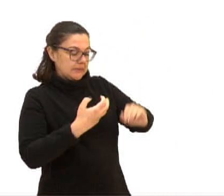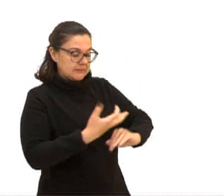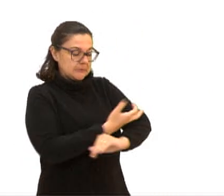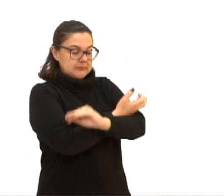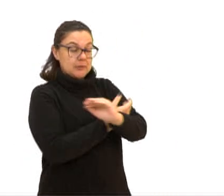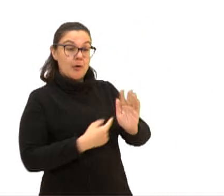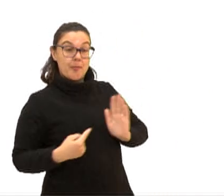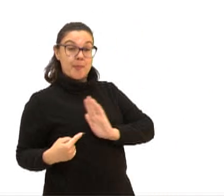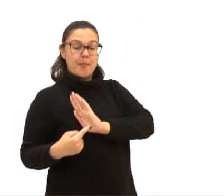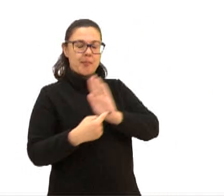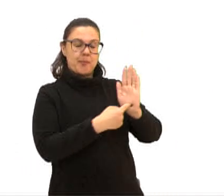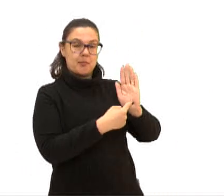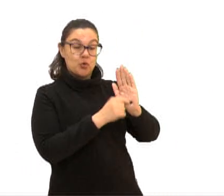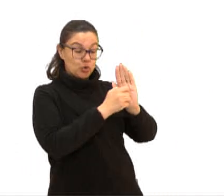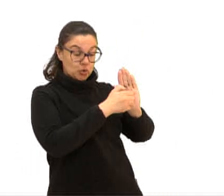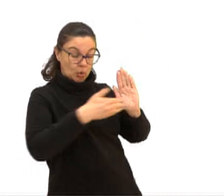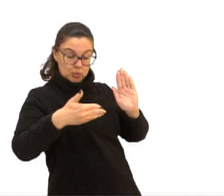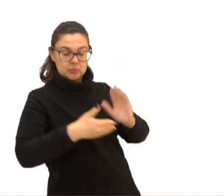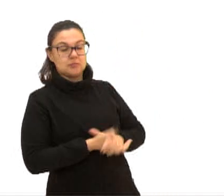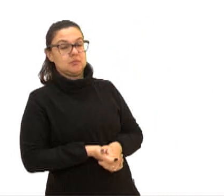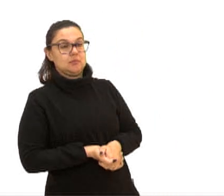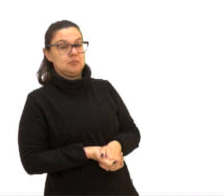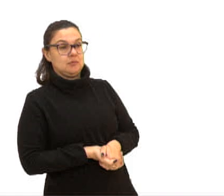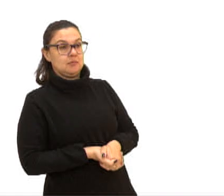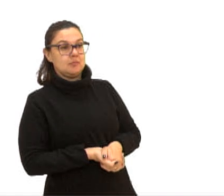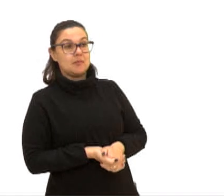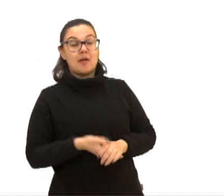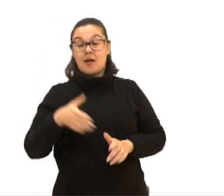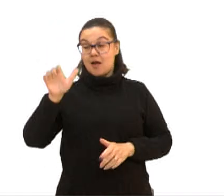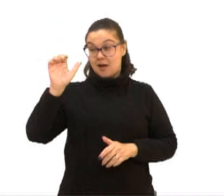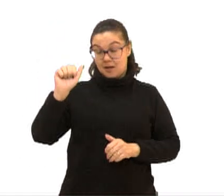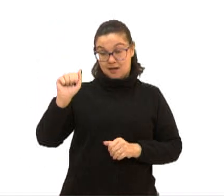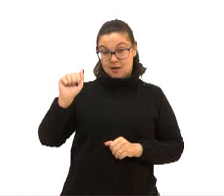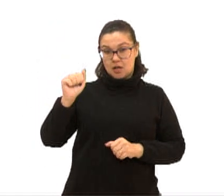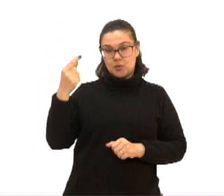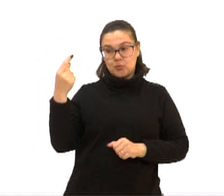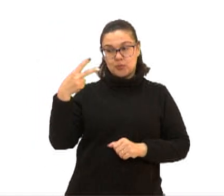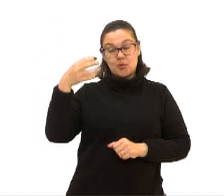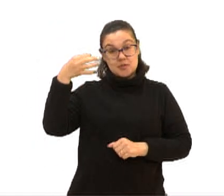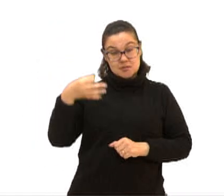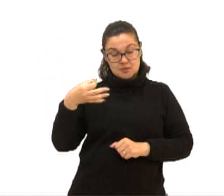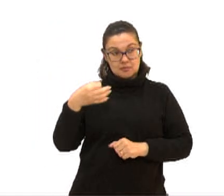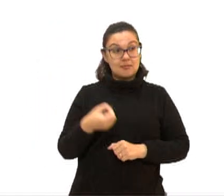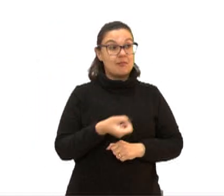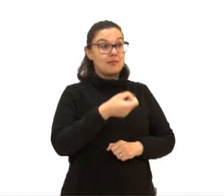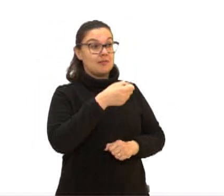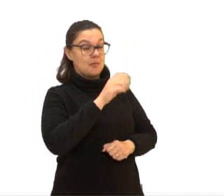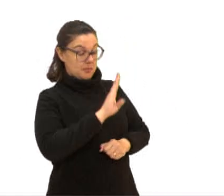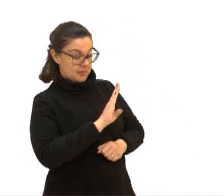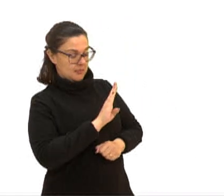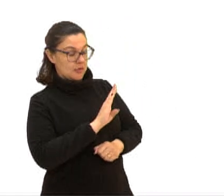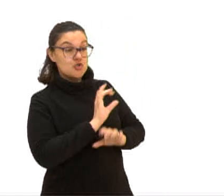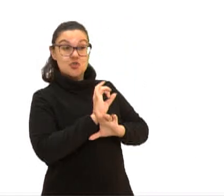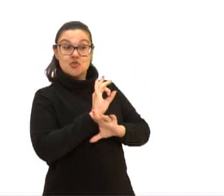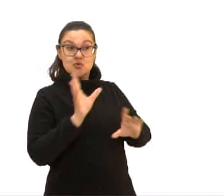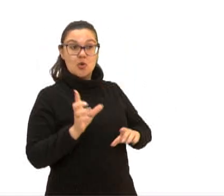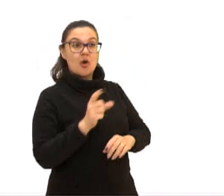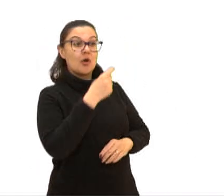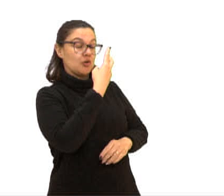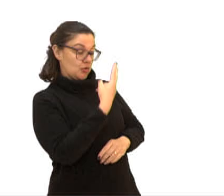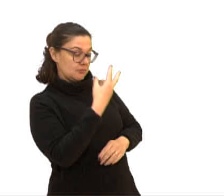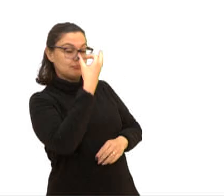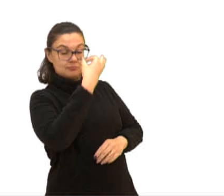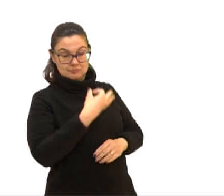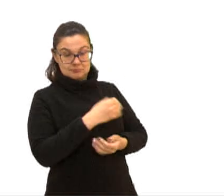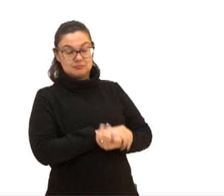eram representados inteiros. Letra A, alternativa 1 e 2 estão corretas. Letra B, apenas a